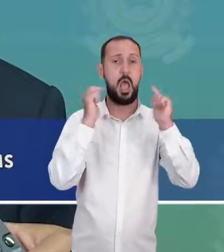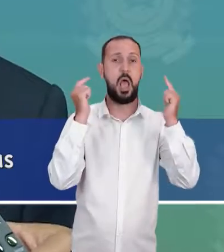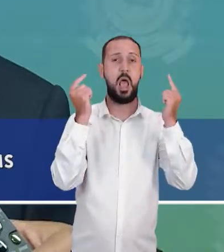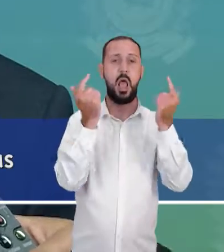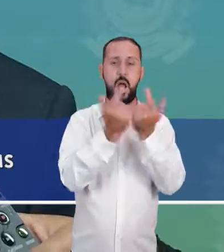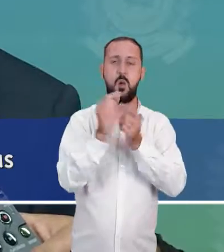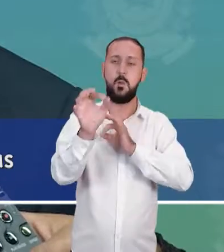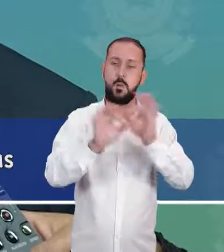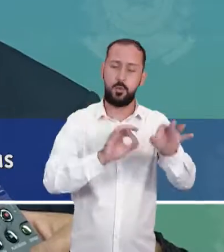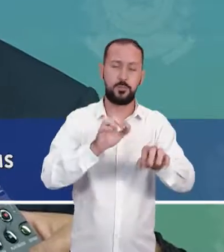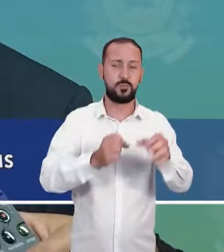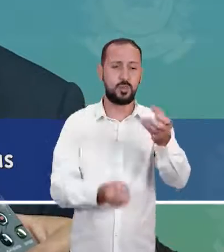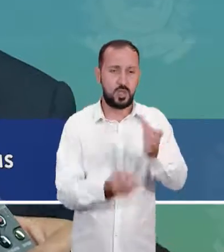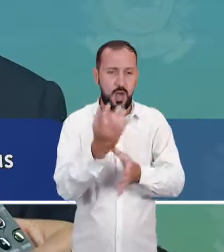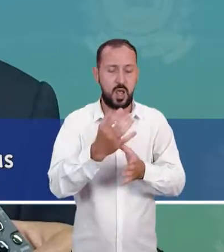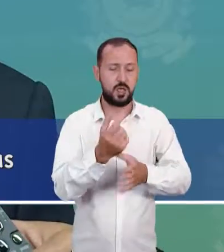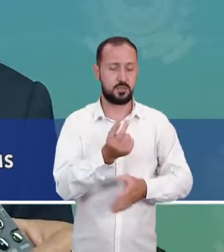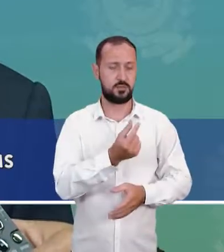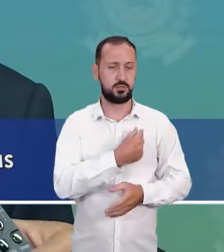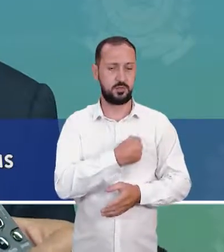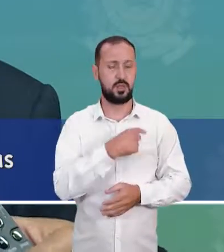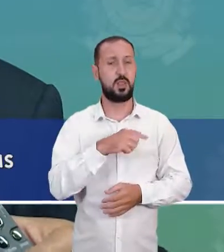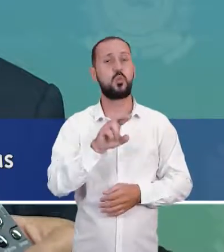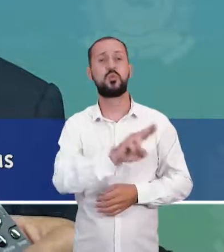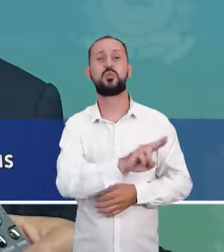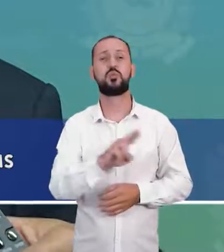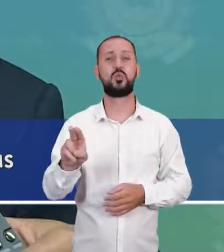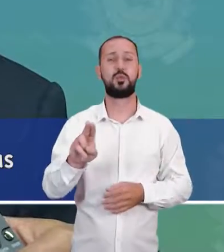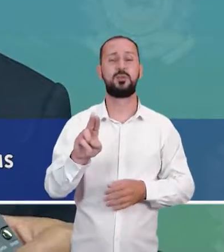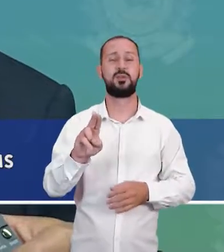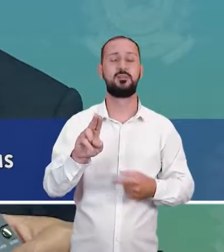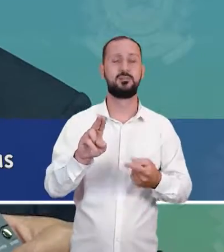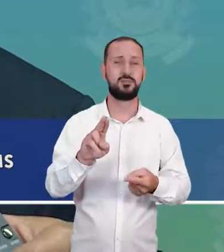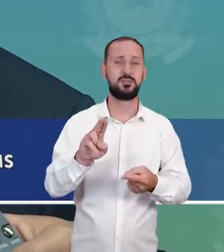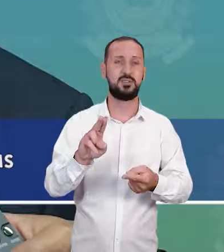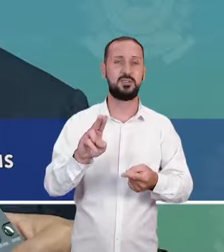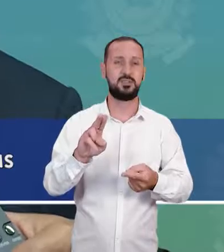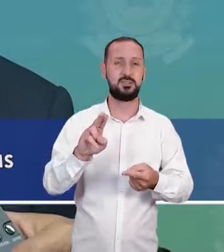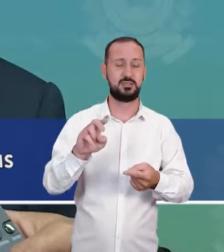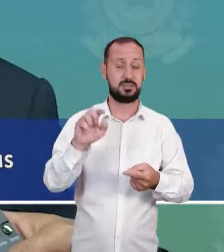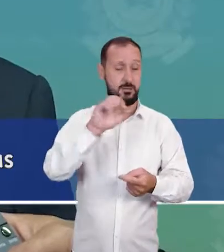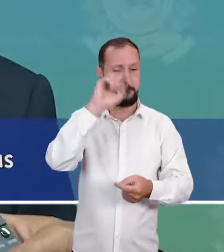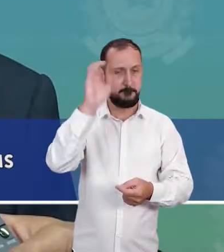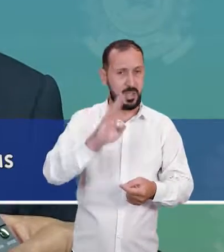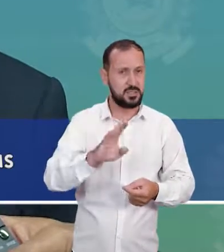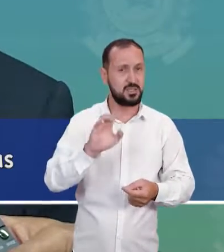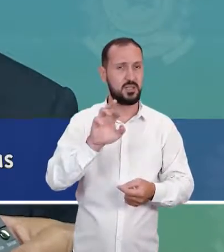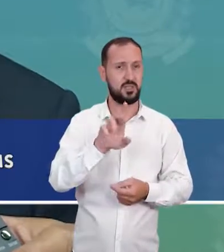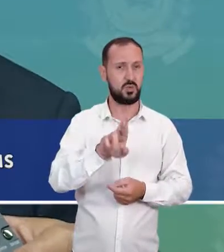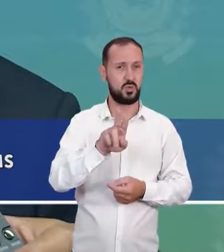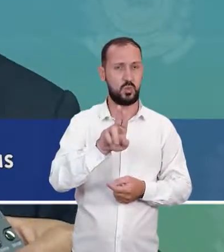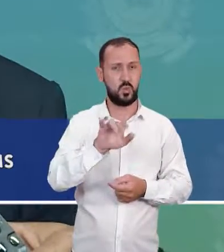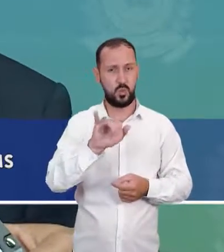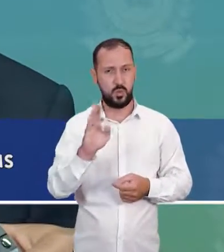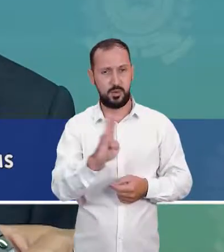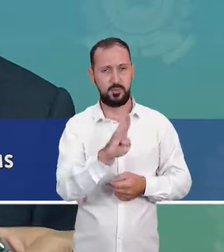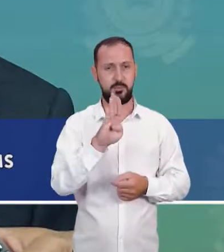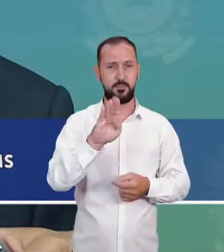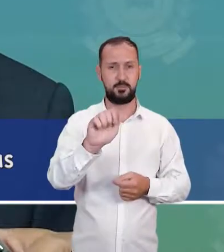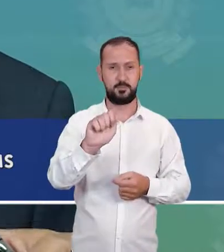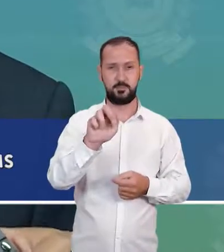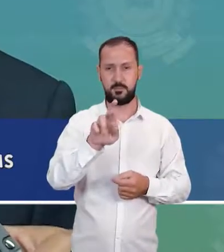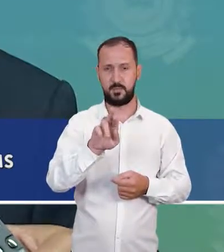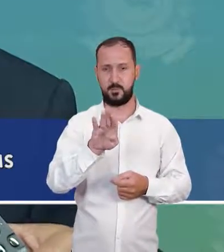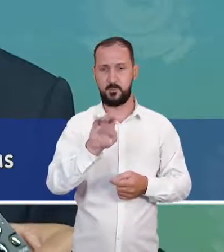Legislativa, outorgar essa comenda que leva o nome desse notável brasileiro, Rui Barbosa.